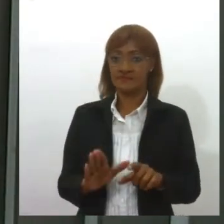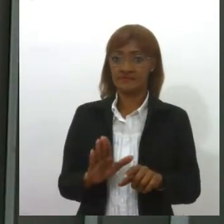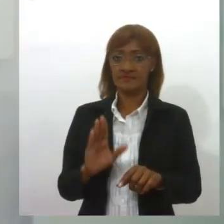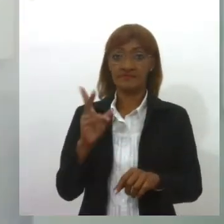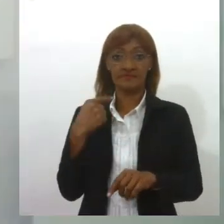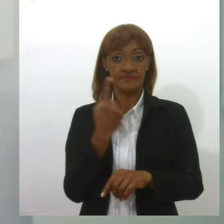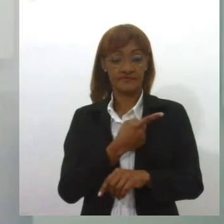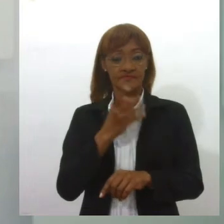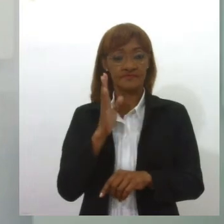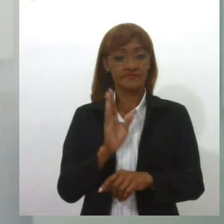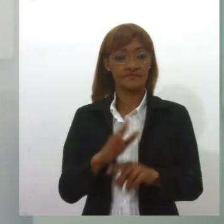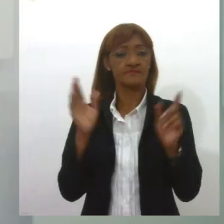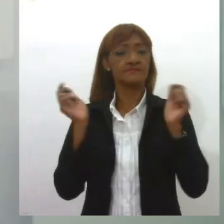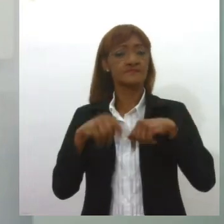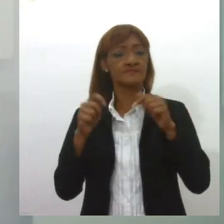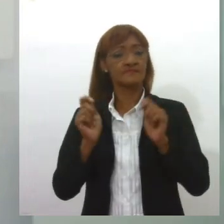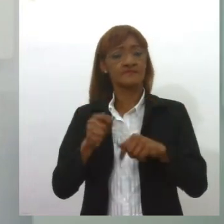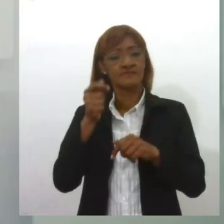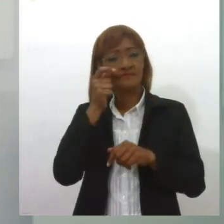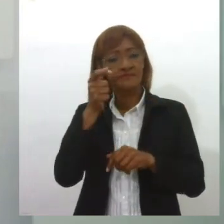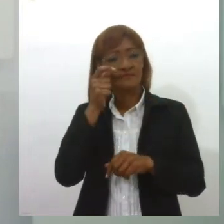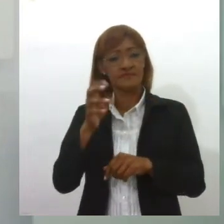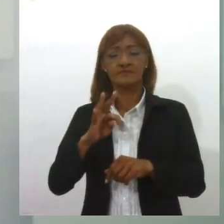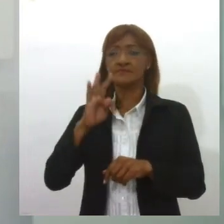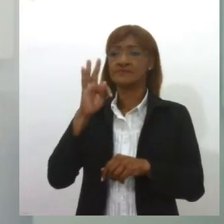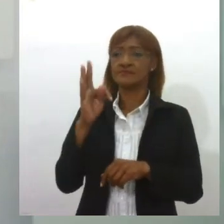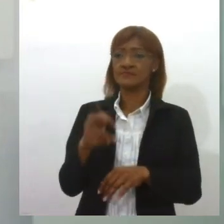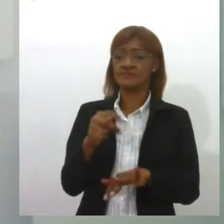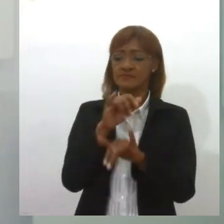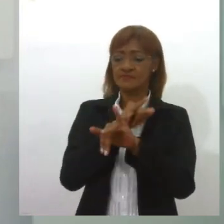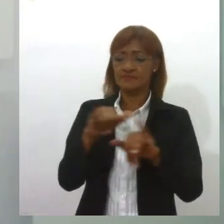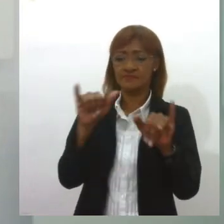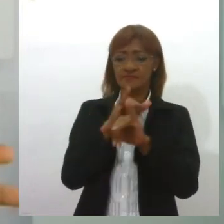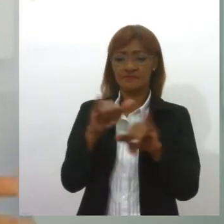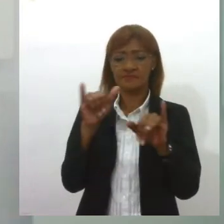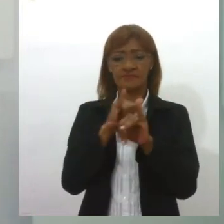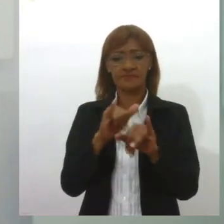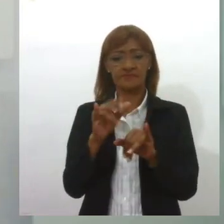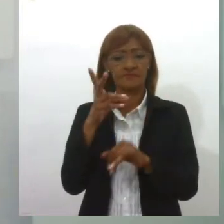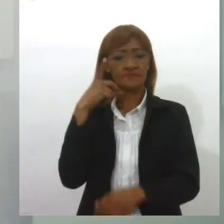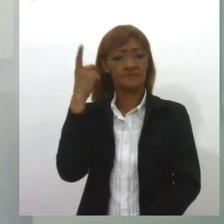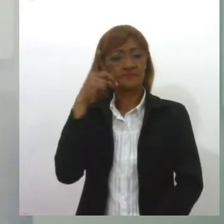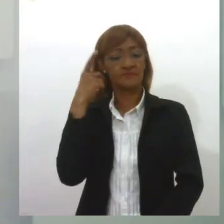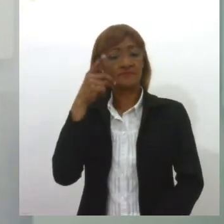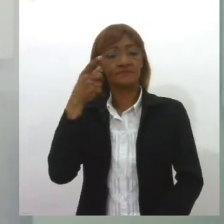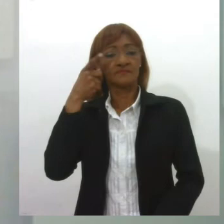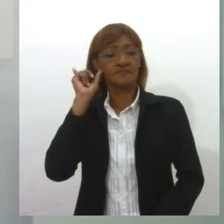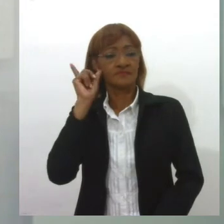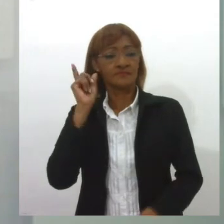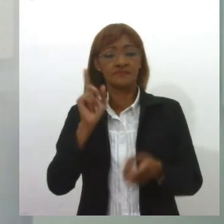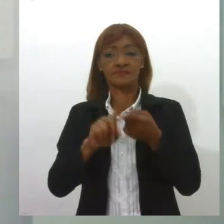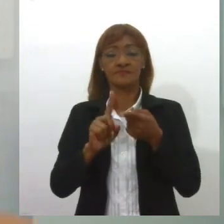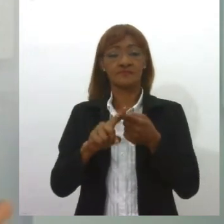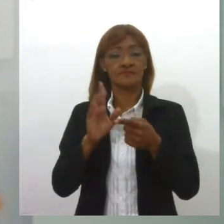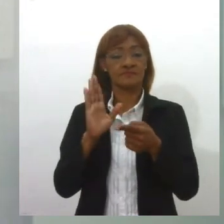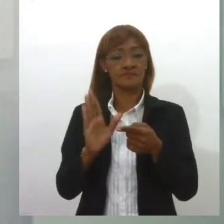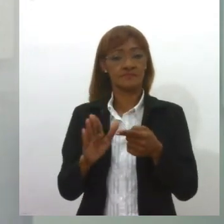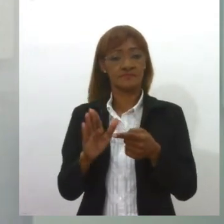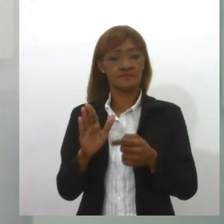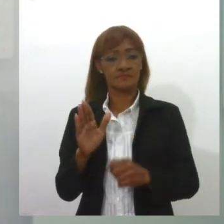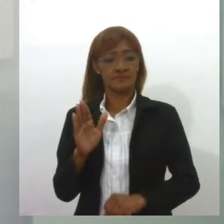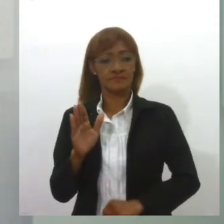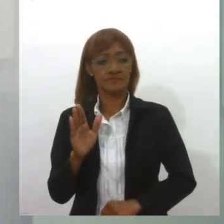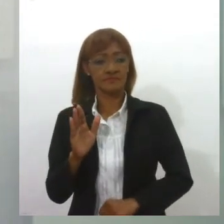ual.se.leg.br, é possível conferir todos os destaques, todos os pronunciamentos dos deputados na sessão de ontem, na sessão plenária de